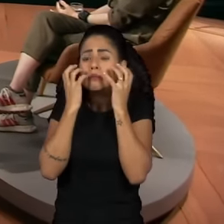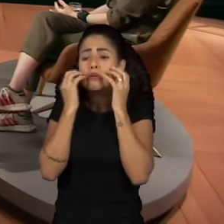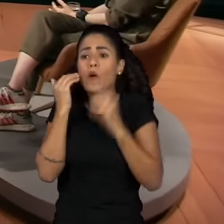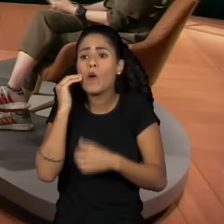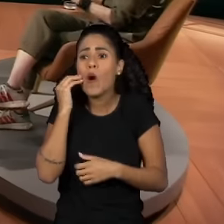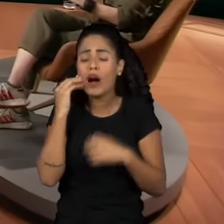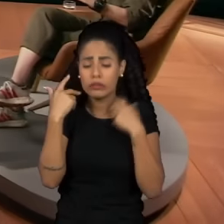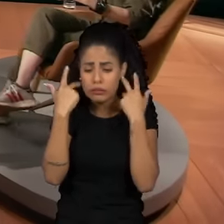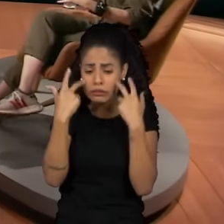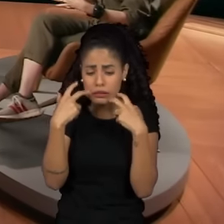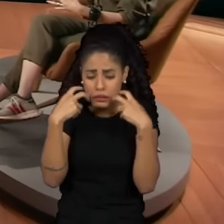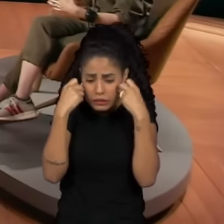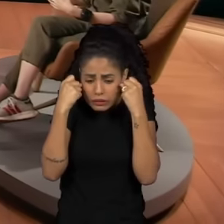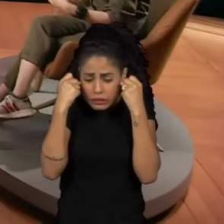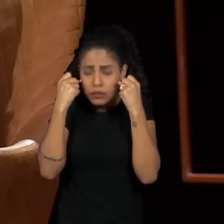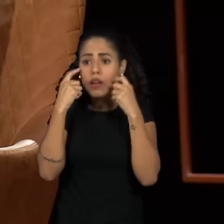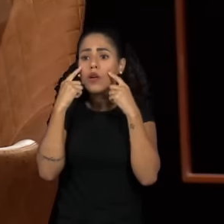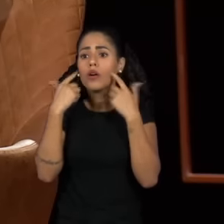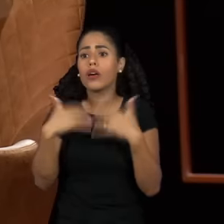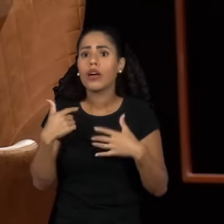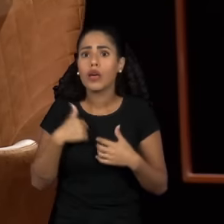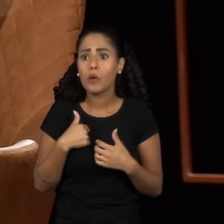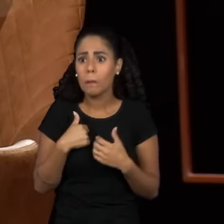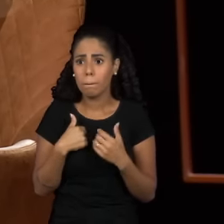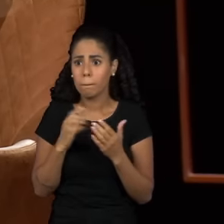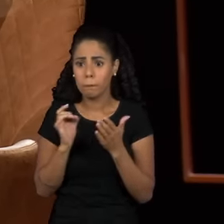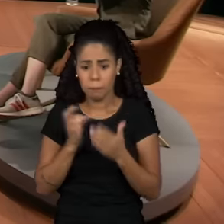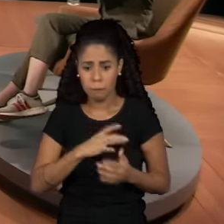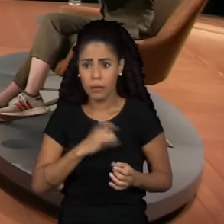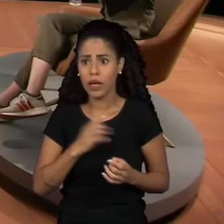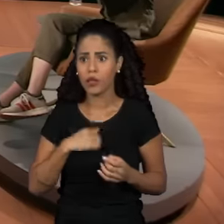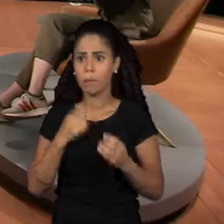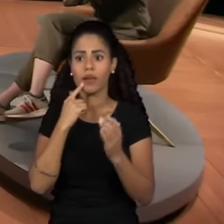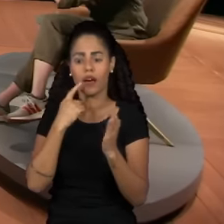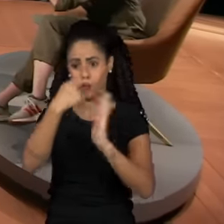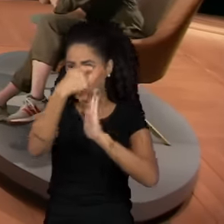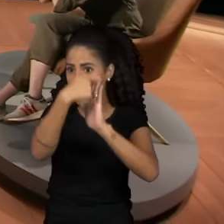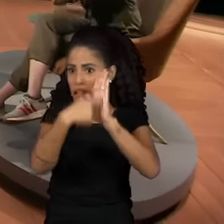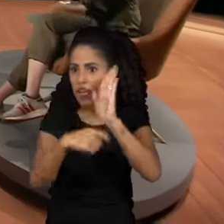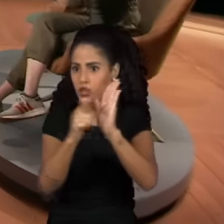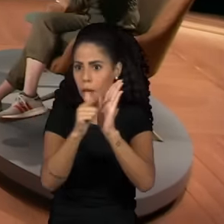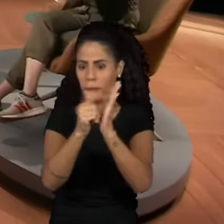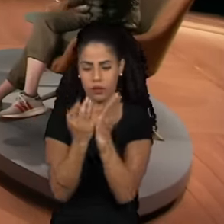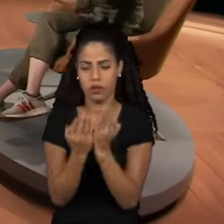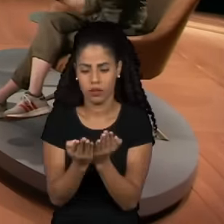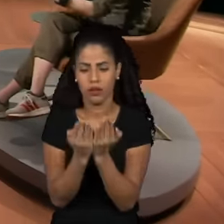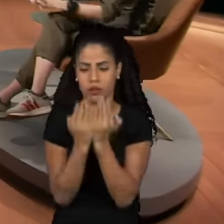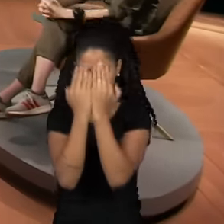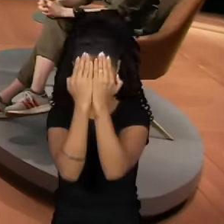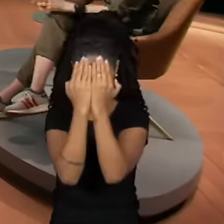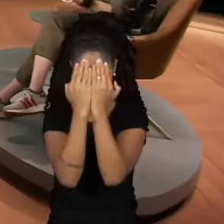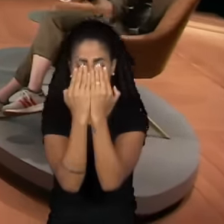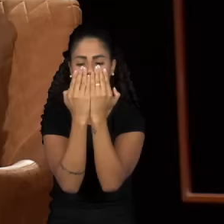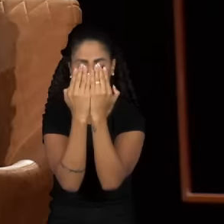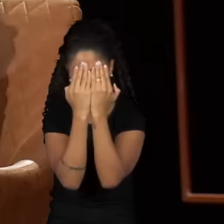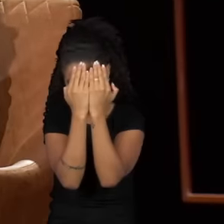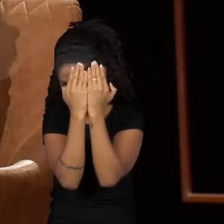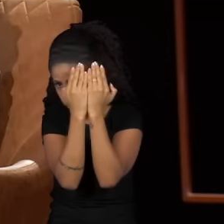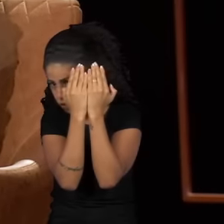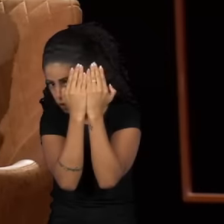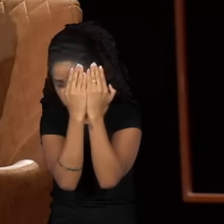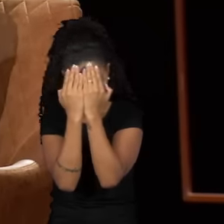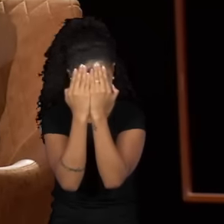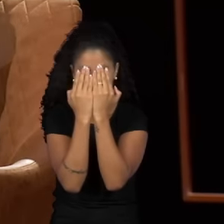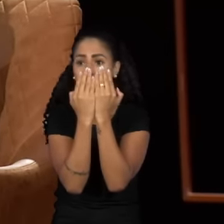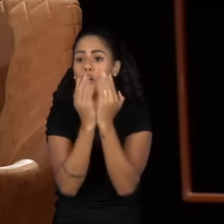E eu me lembro que eu colocava o texto assim na frente por vergonha de ter que falar o texto, né? Mas eu sabia que